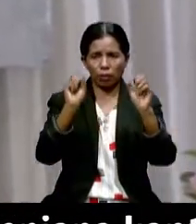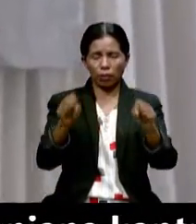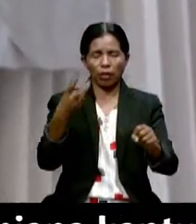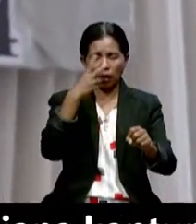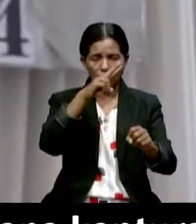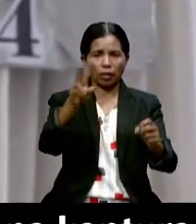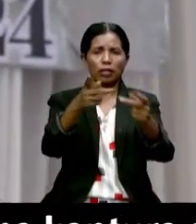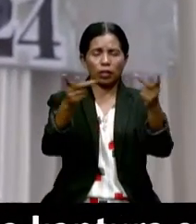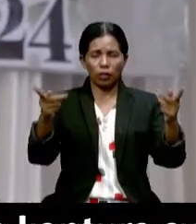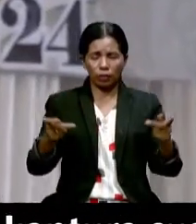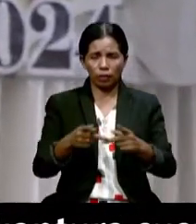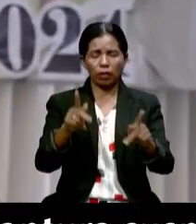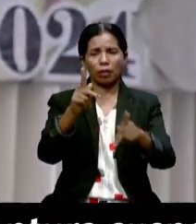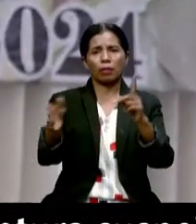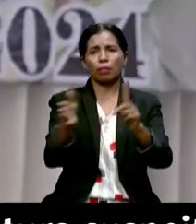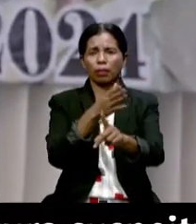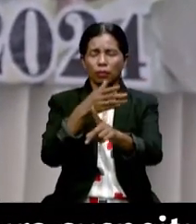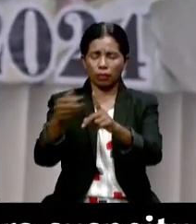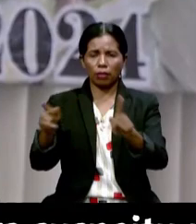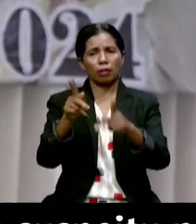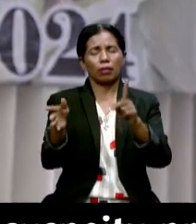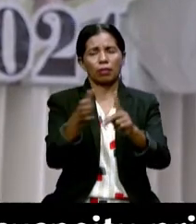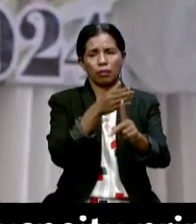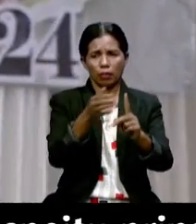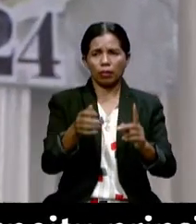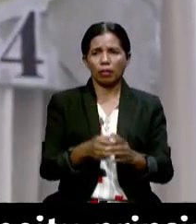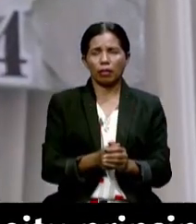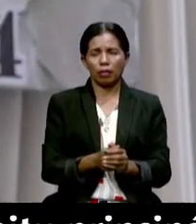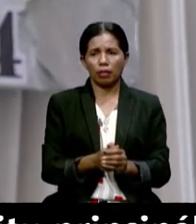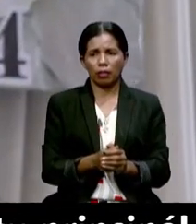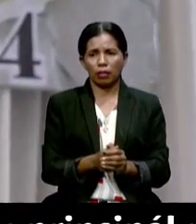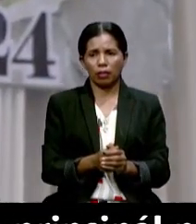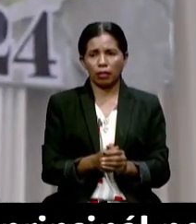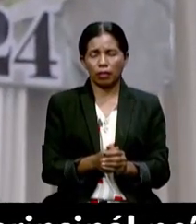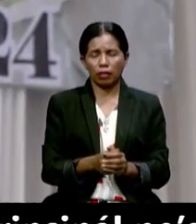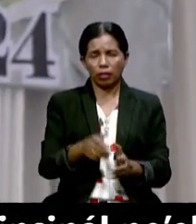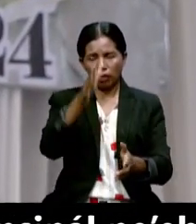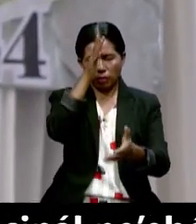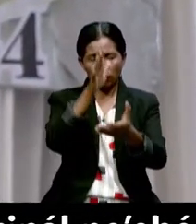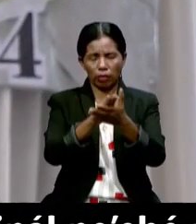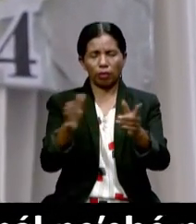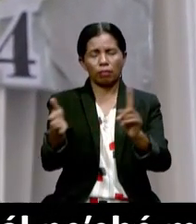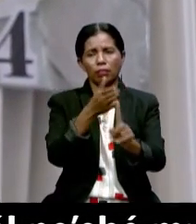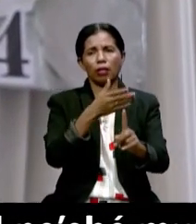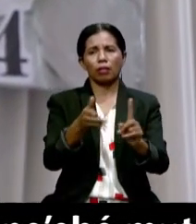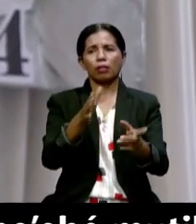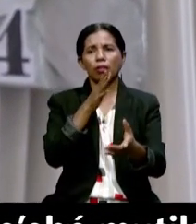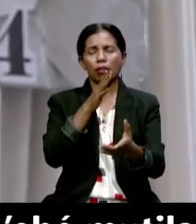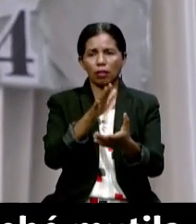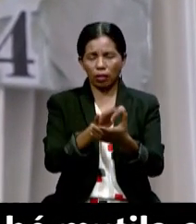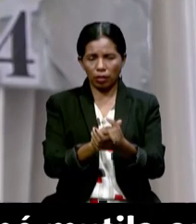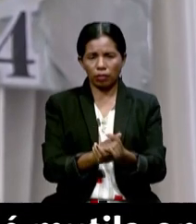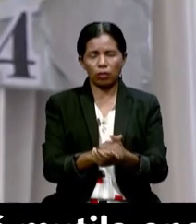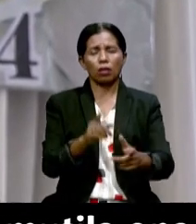fatin ruma e ma bakumalu, bakumalu, bakumalu kari, la e ma bakufeng kari, patuan ma kudim